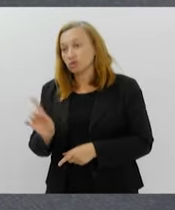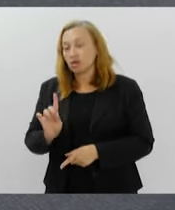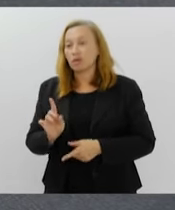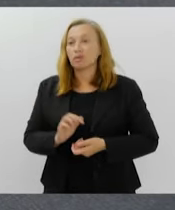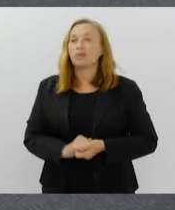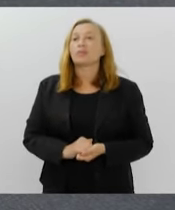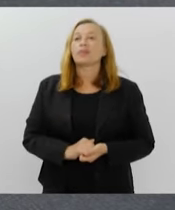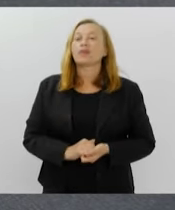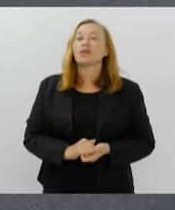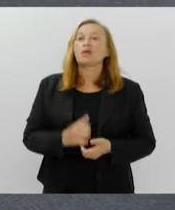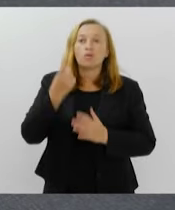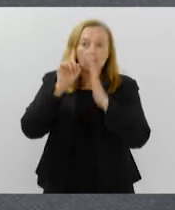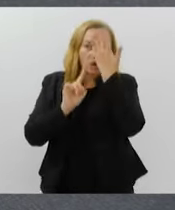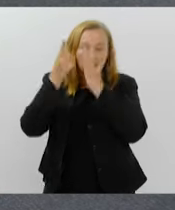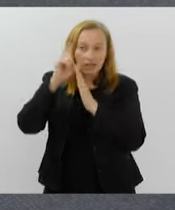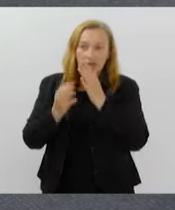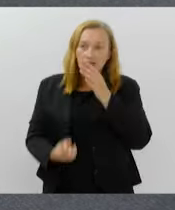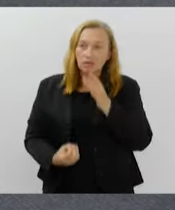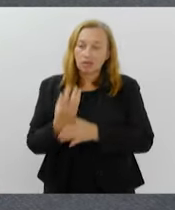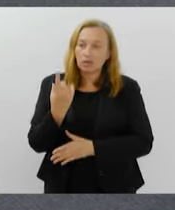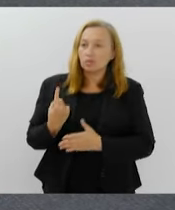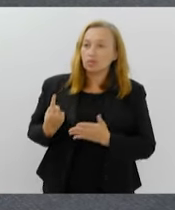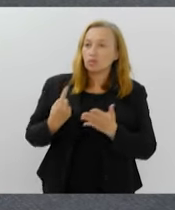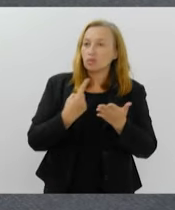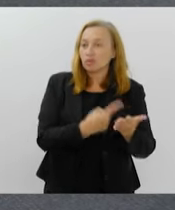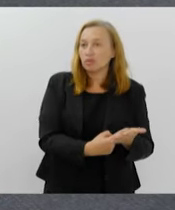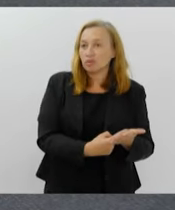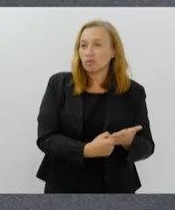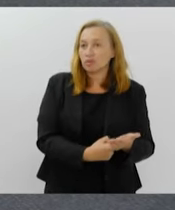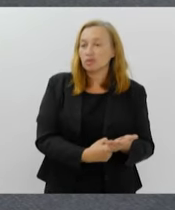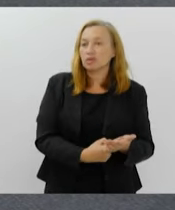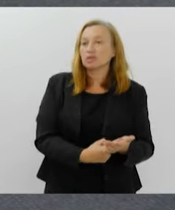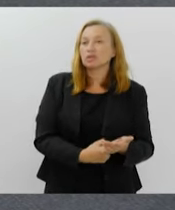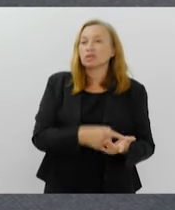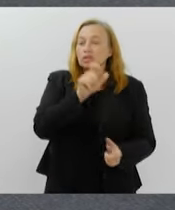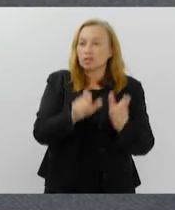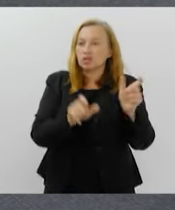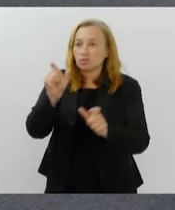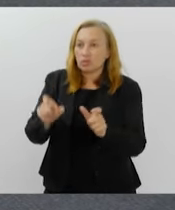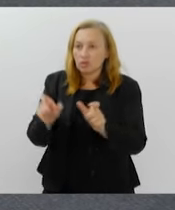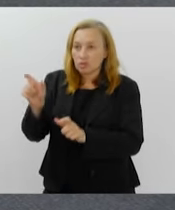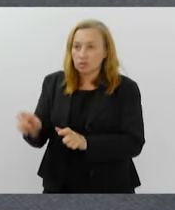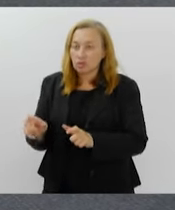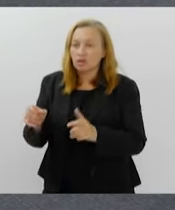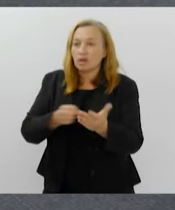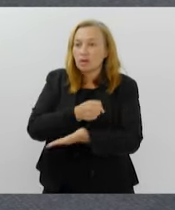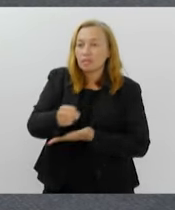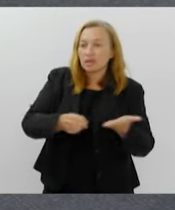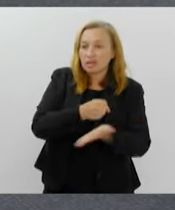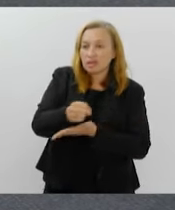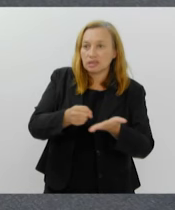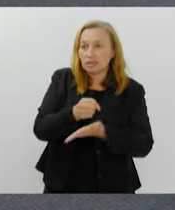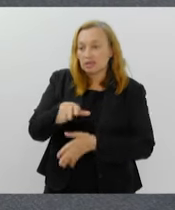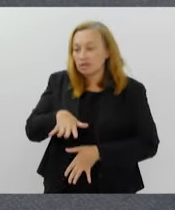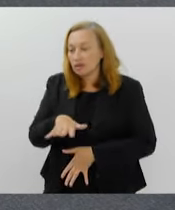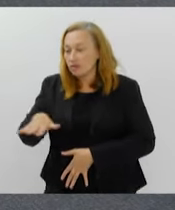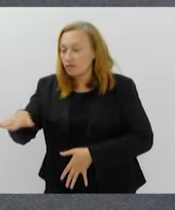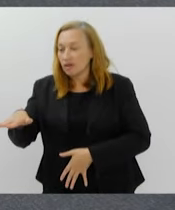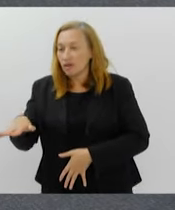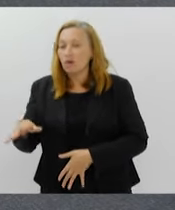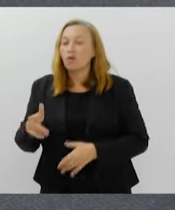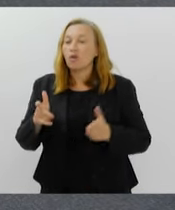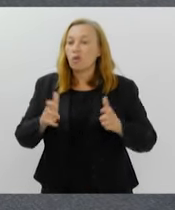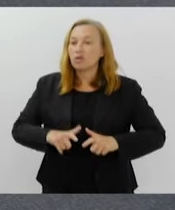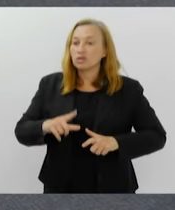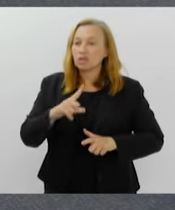feito especialmente do comprometimento das pessoas que estão baseadas nas comunidades onde as escolas